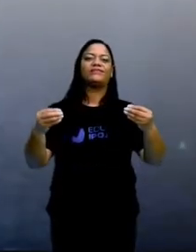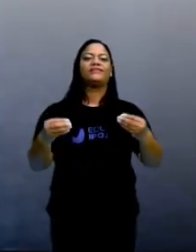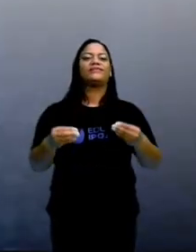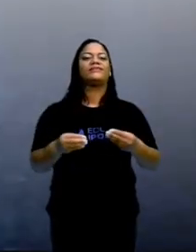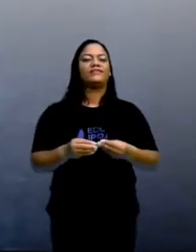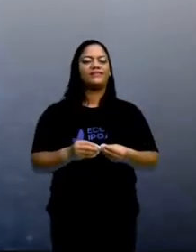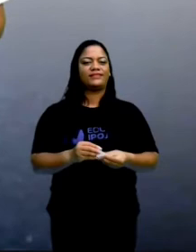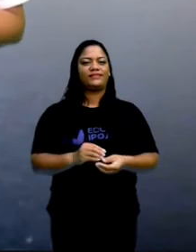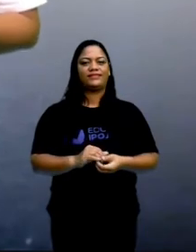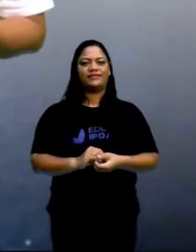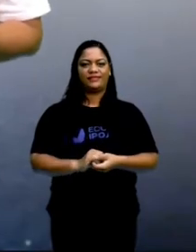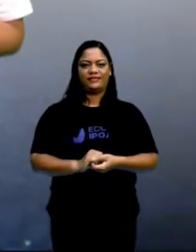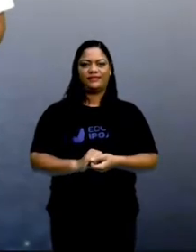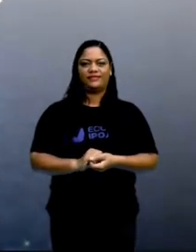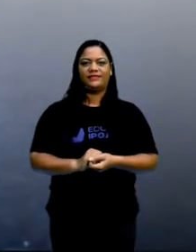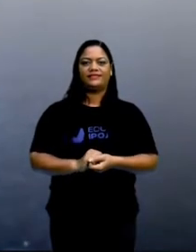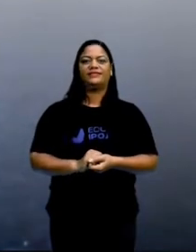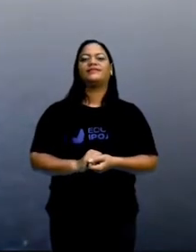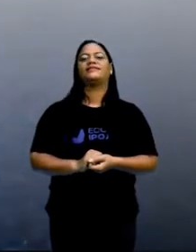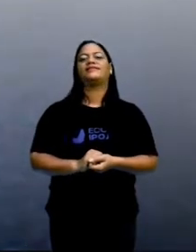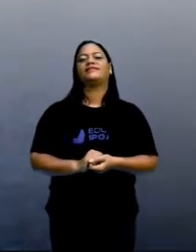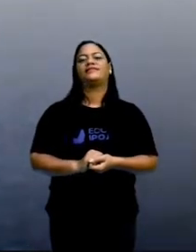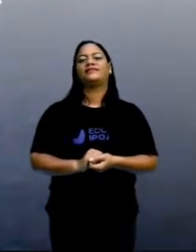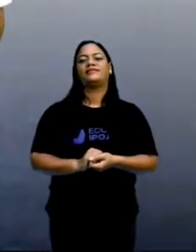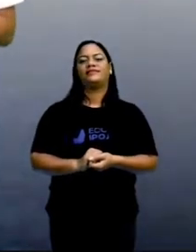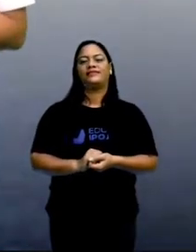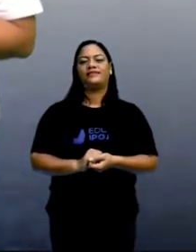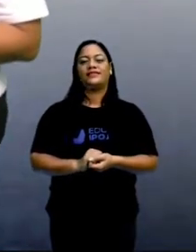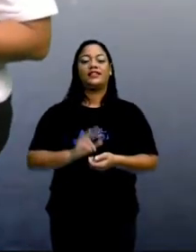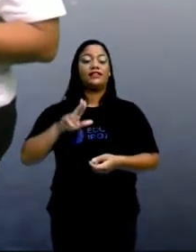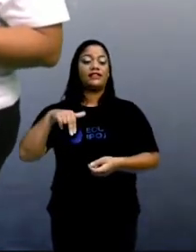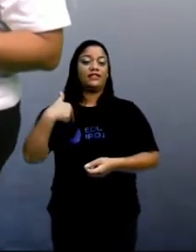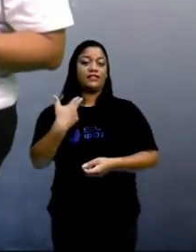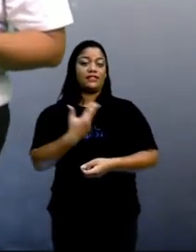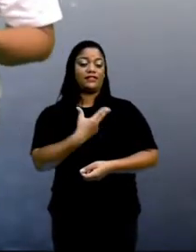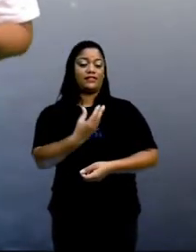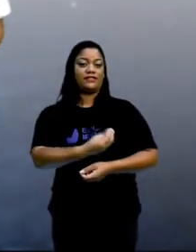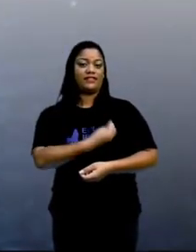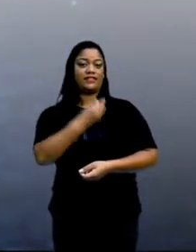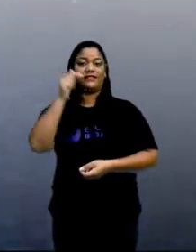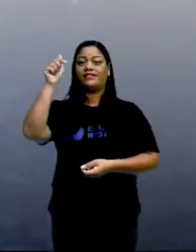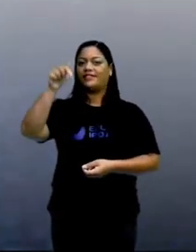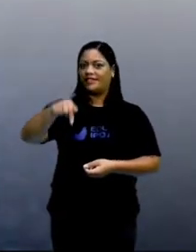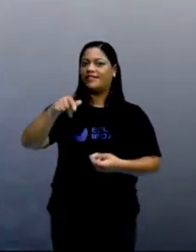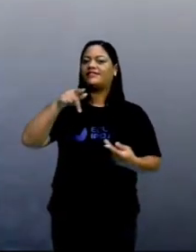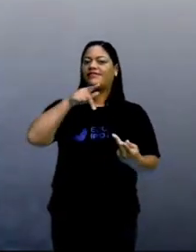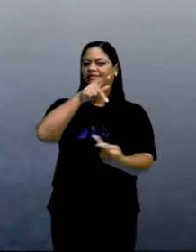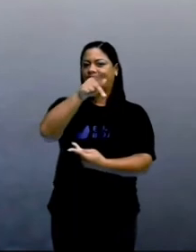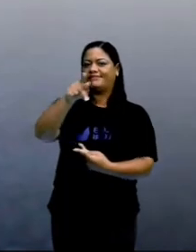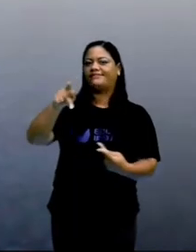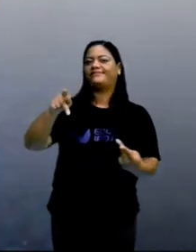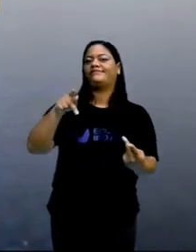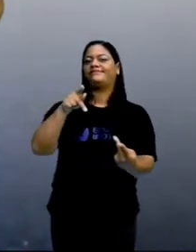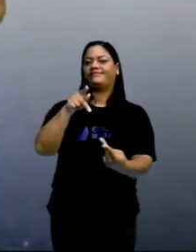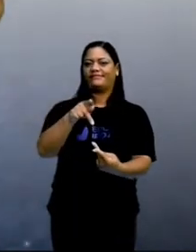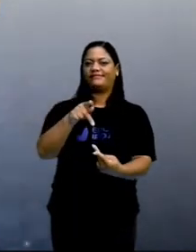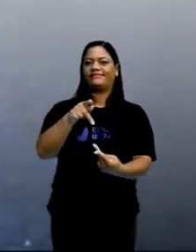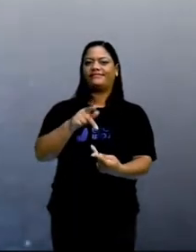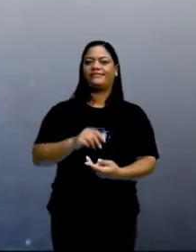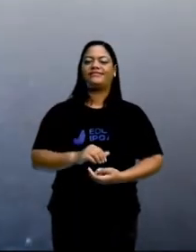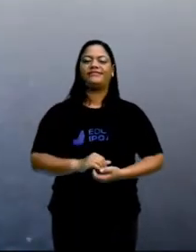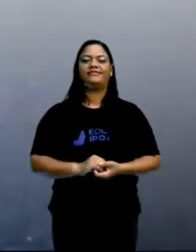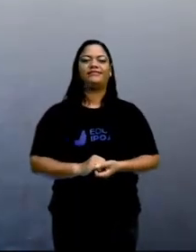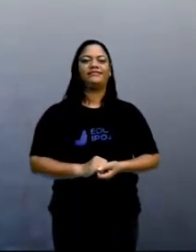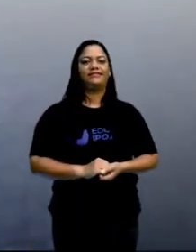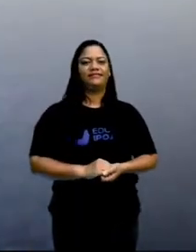seca. E o que vai ser então da nossa vida aqui no planeta